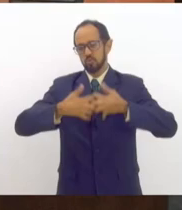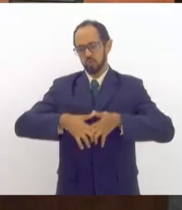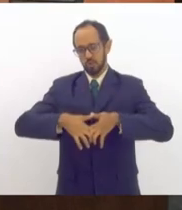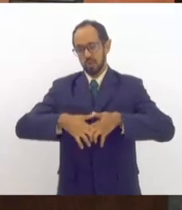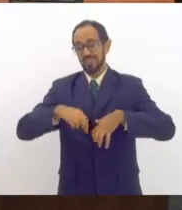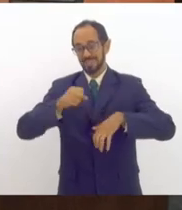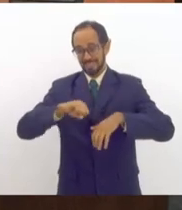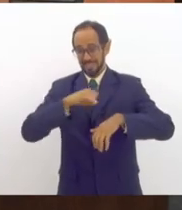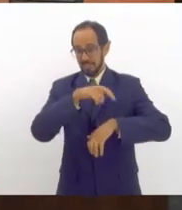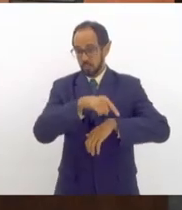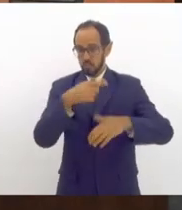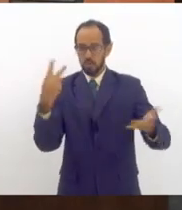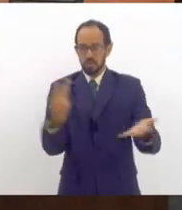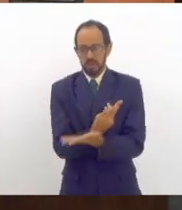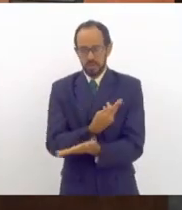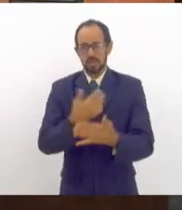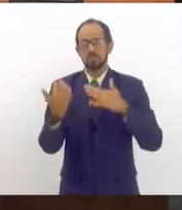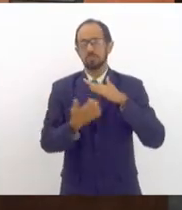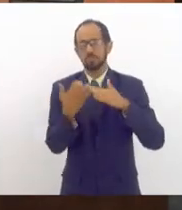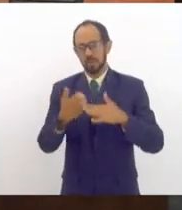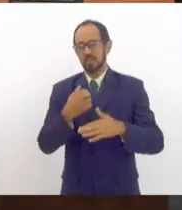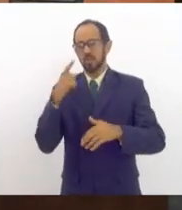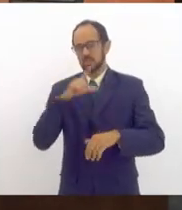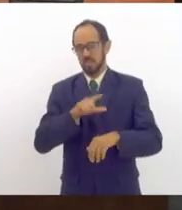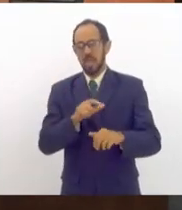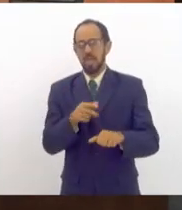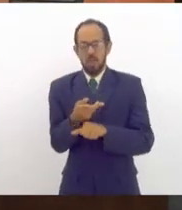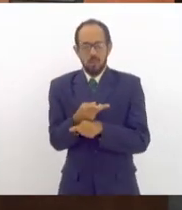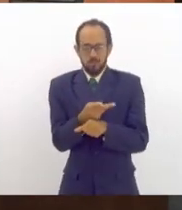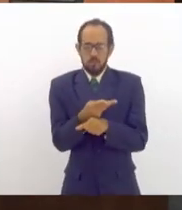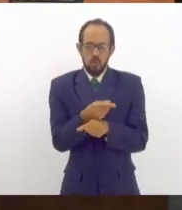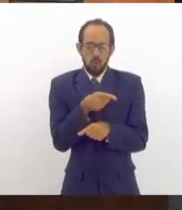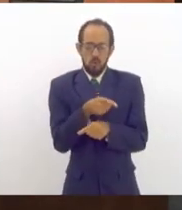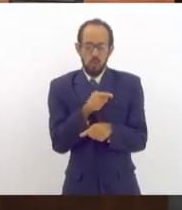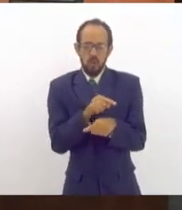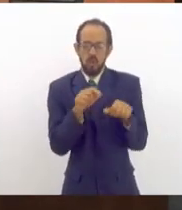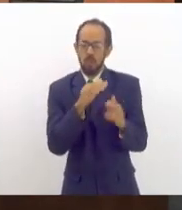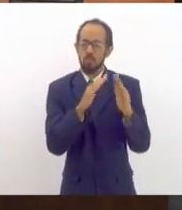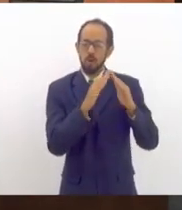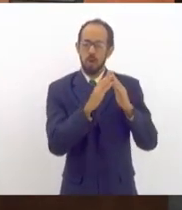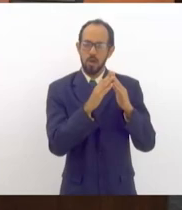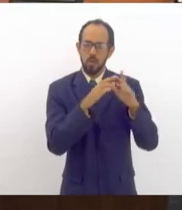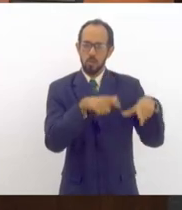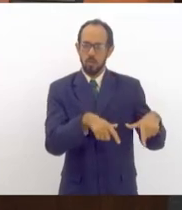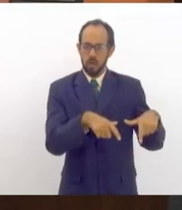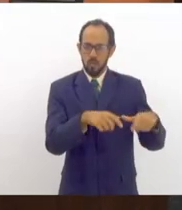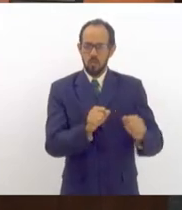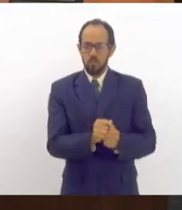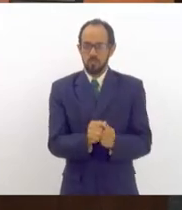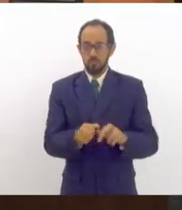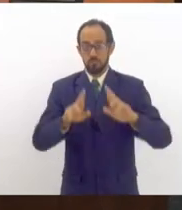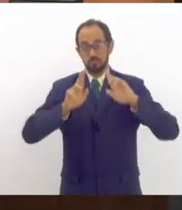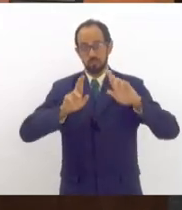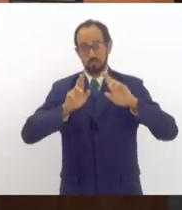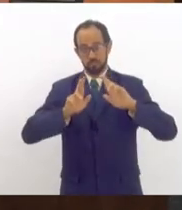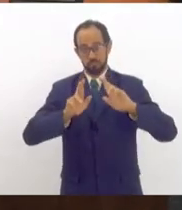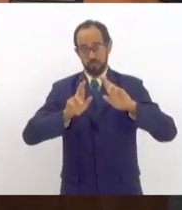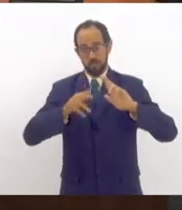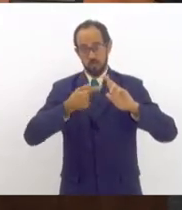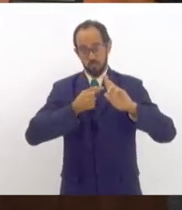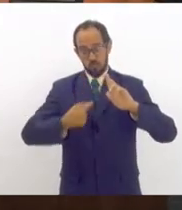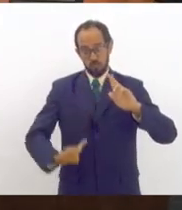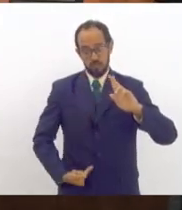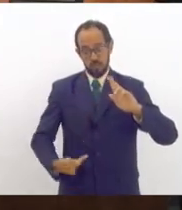acontece a empresa sempre consegue e procura contratar os moradores locais para o seu para sua empresa eu espero que o governo do estado citando